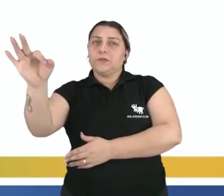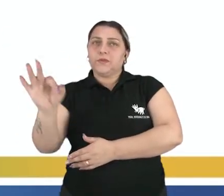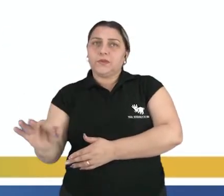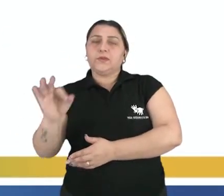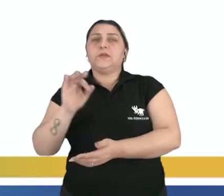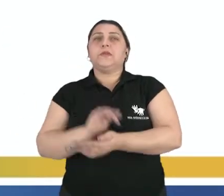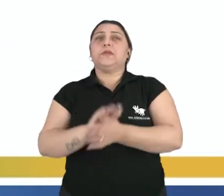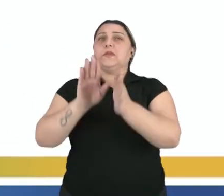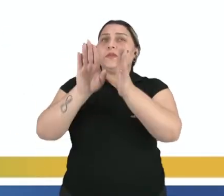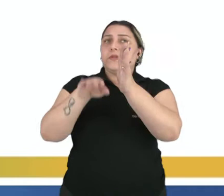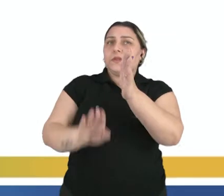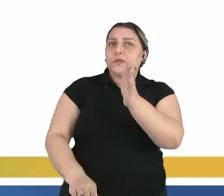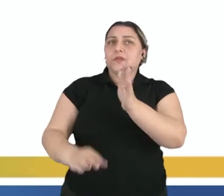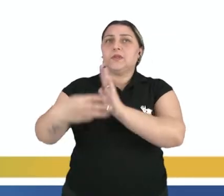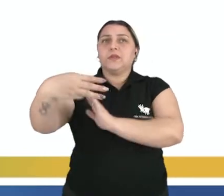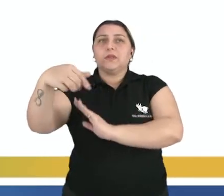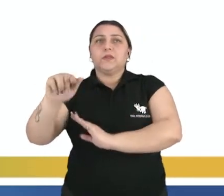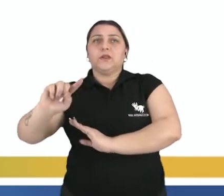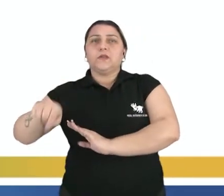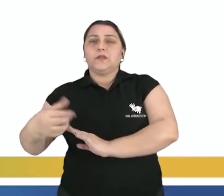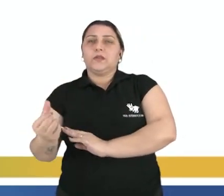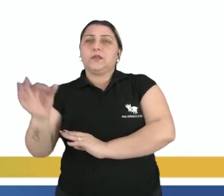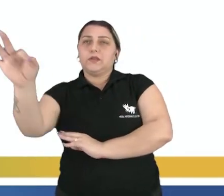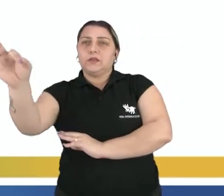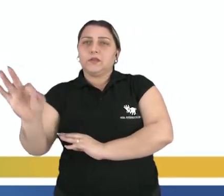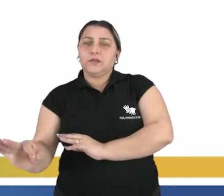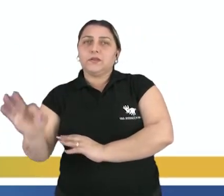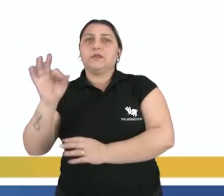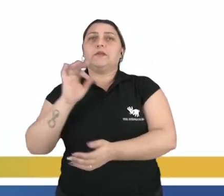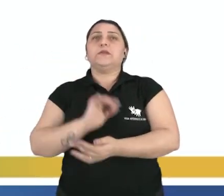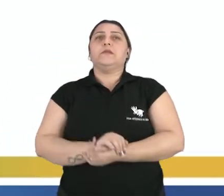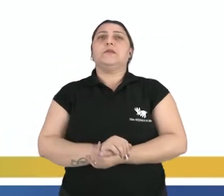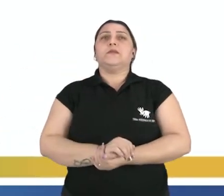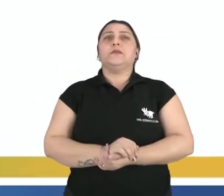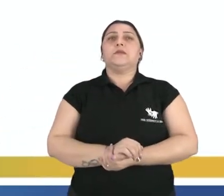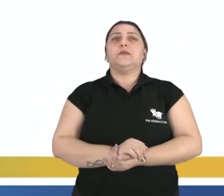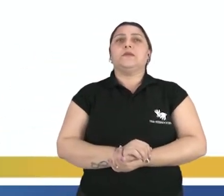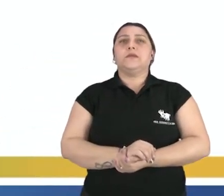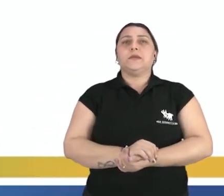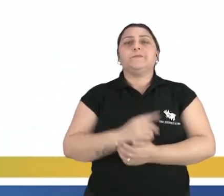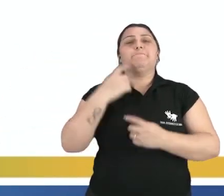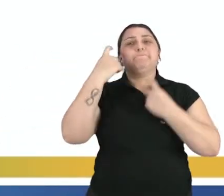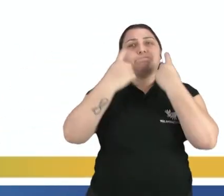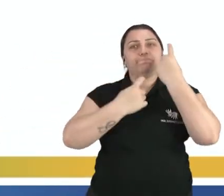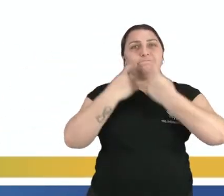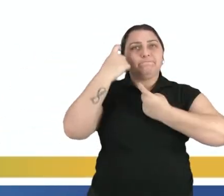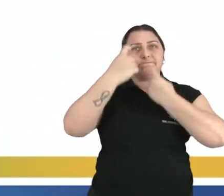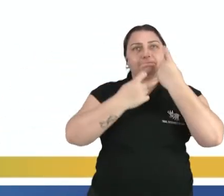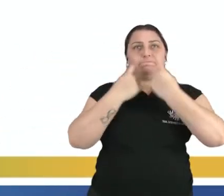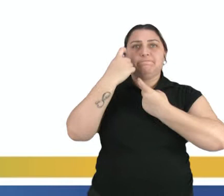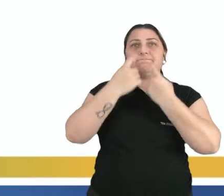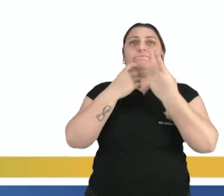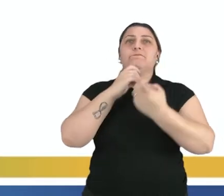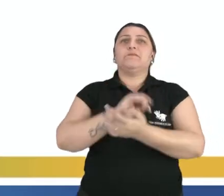29,1%, e abaixo da linha da pobreza, nós vamos ter aí, para a gente preocupar, né, com esse dado aí,